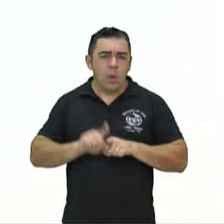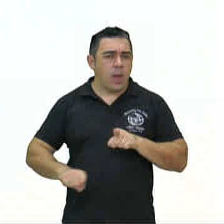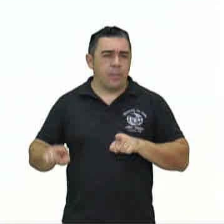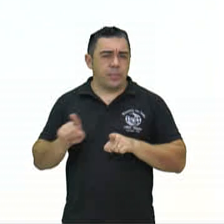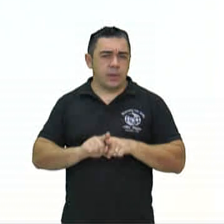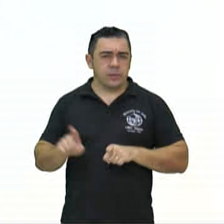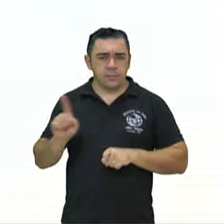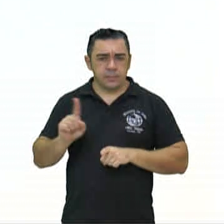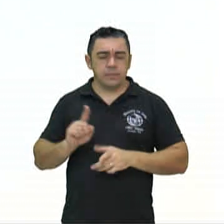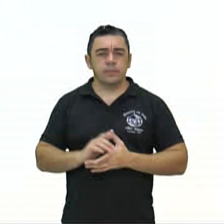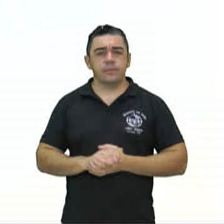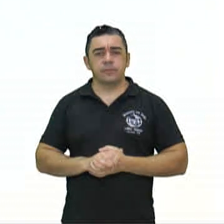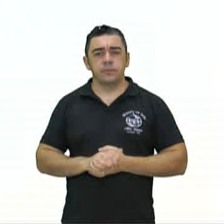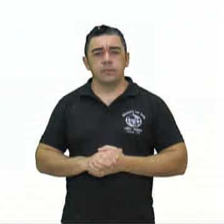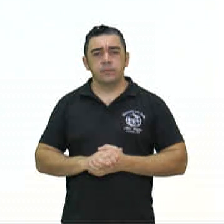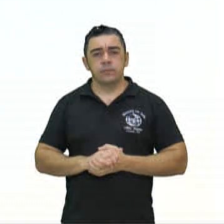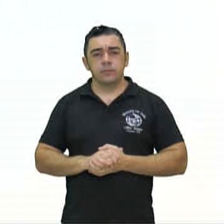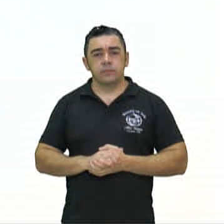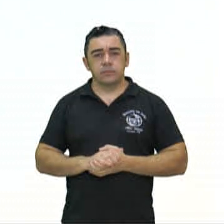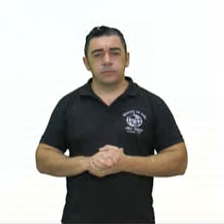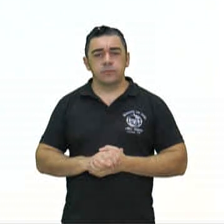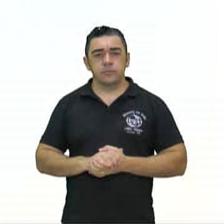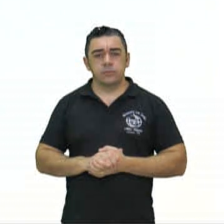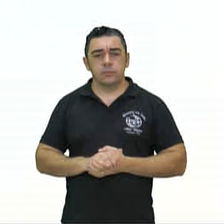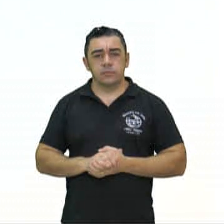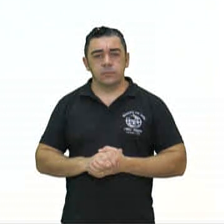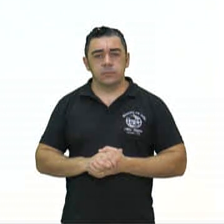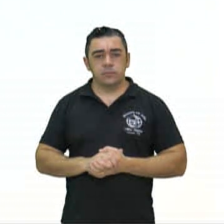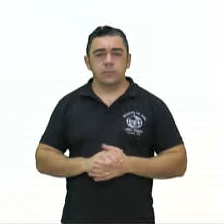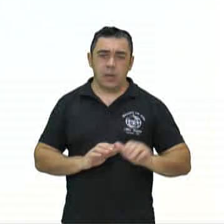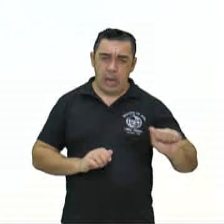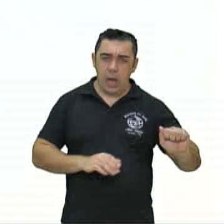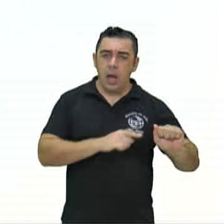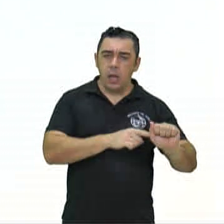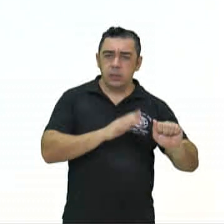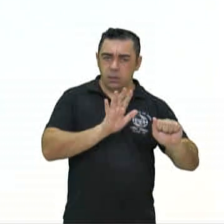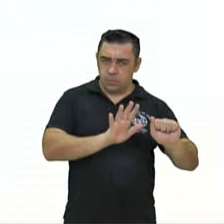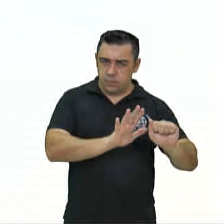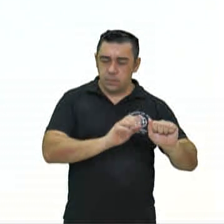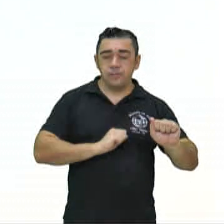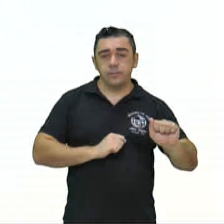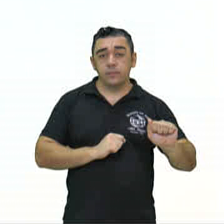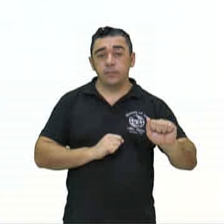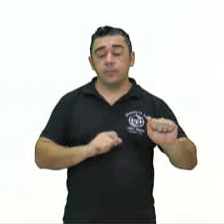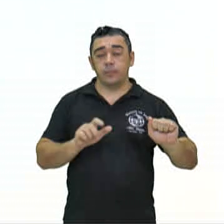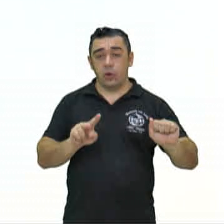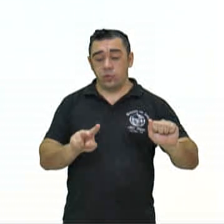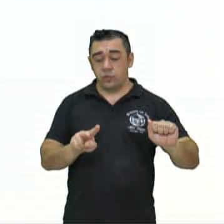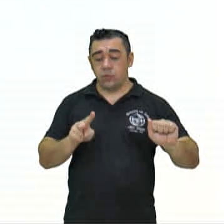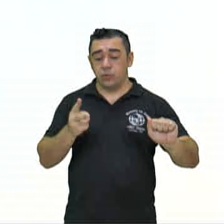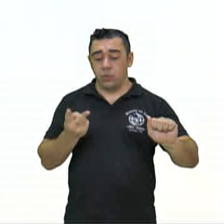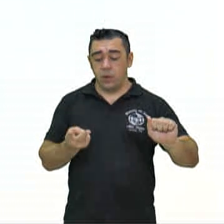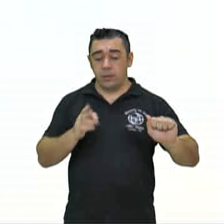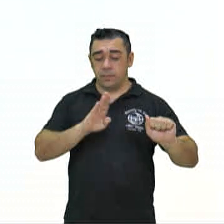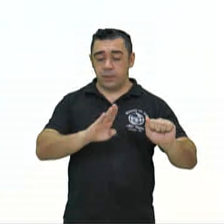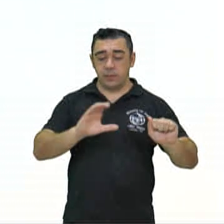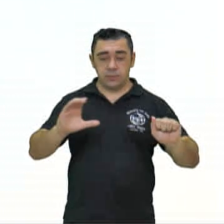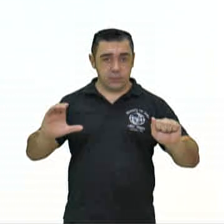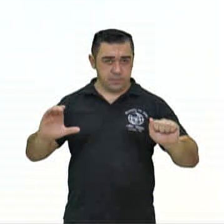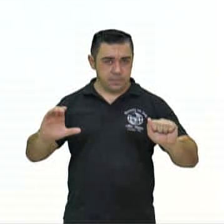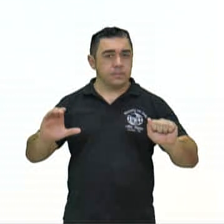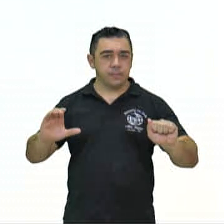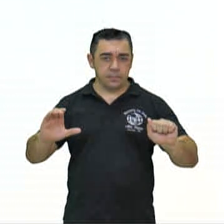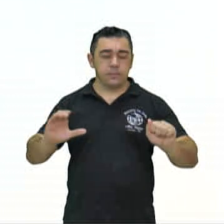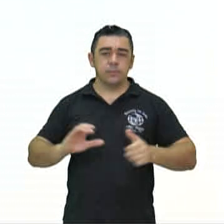repetissem no mesmo lugar? A gente poderia pôr a Ana no mesmo lugar, mas a gente poderia trocar a Bia com